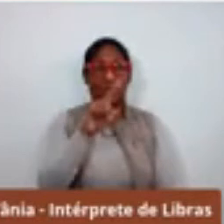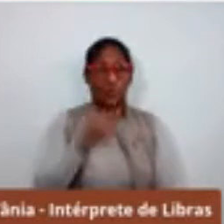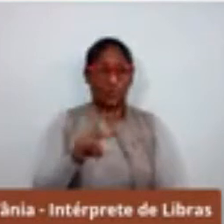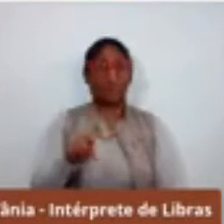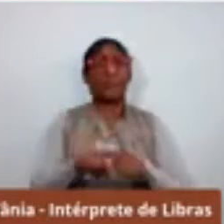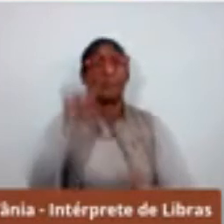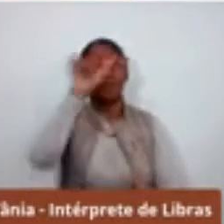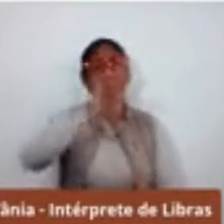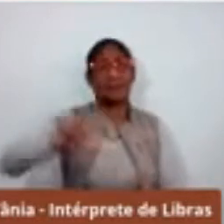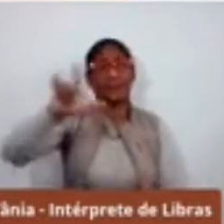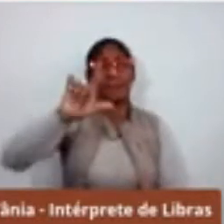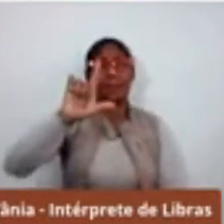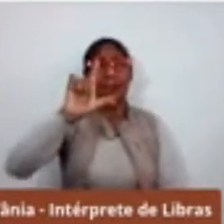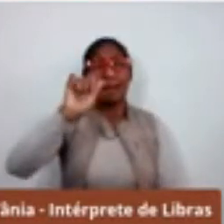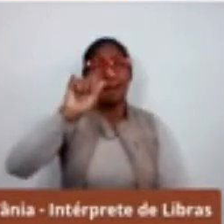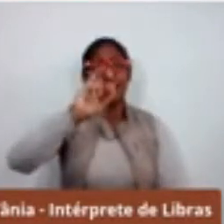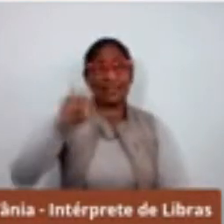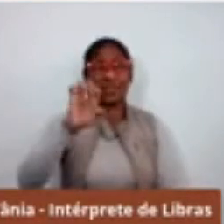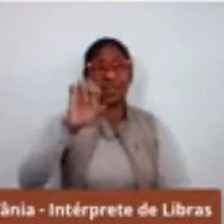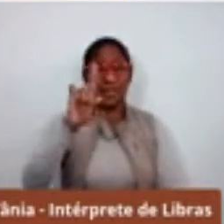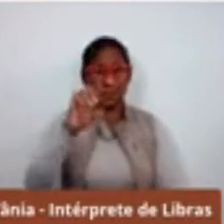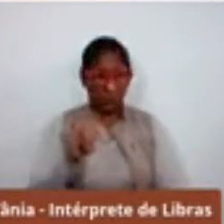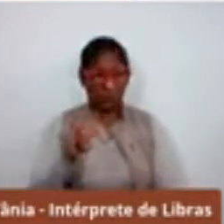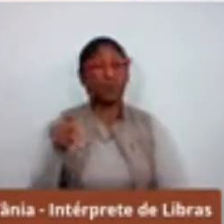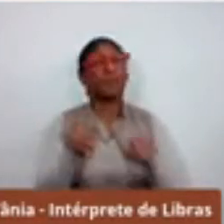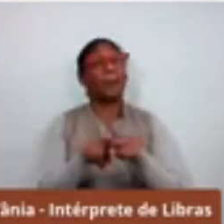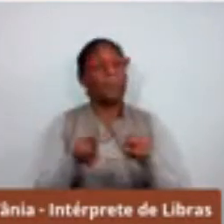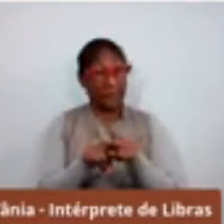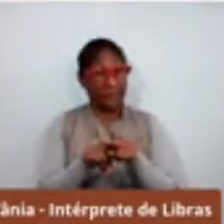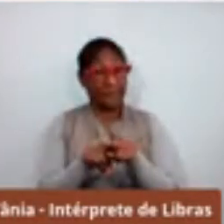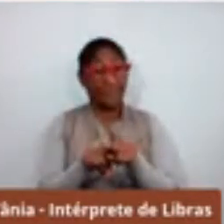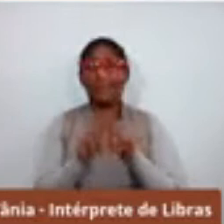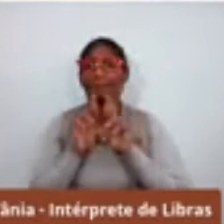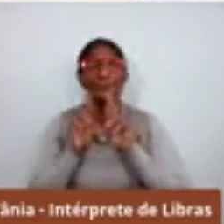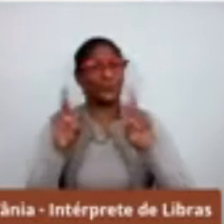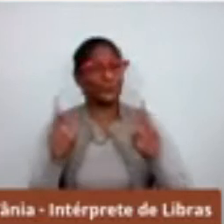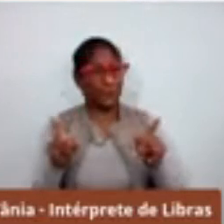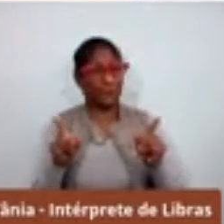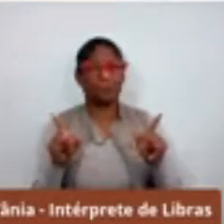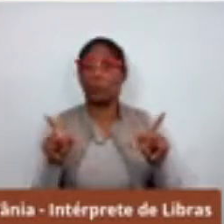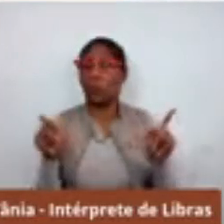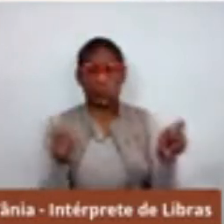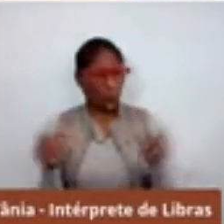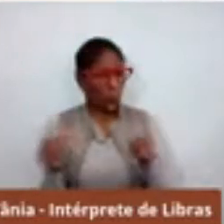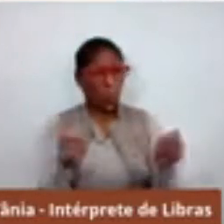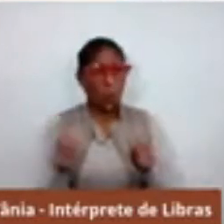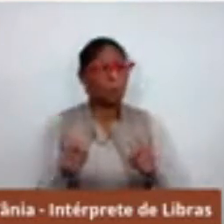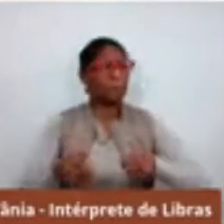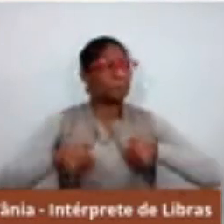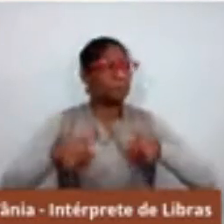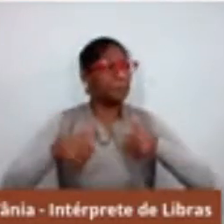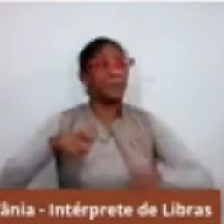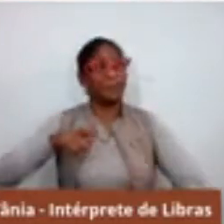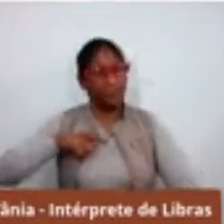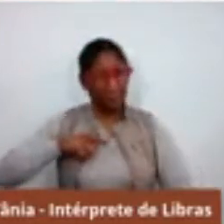também foi concedido o recurso, tem uma situação relativamente sob controle, com boa oferta de